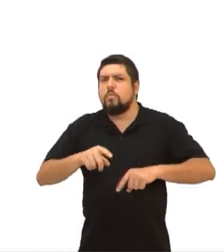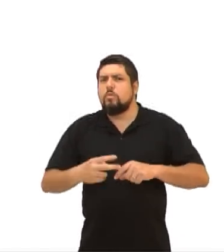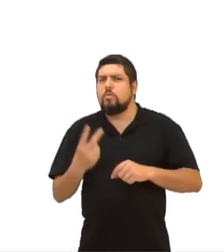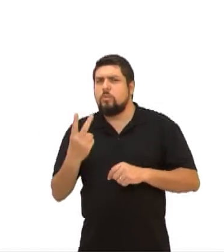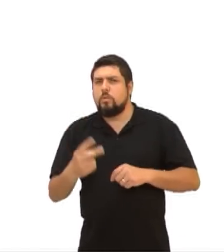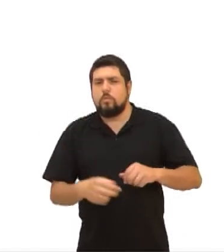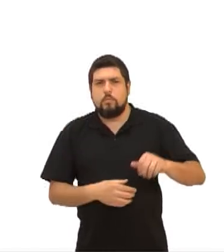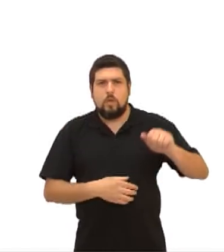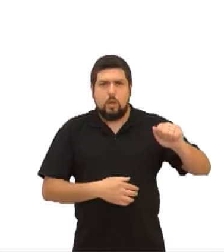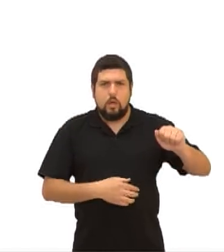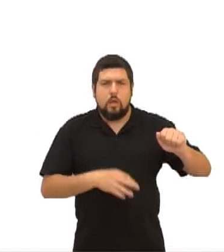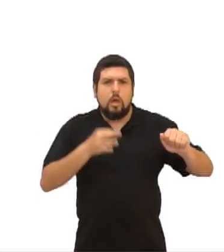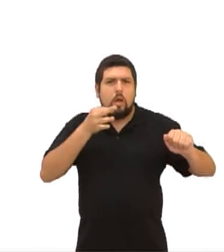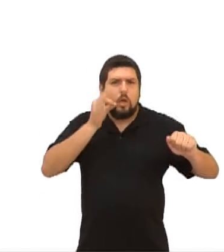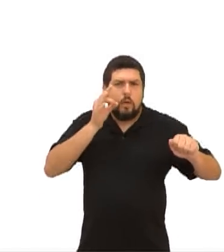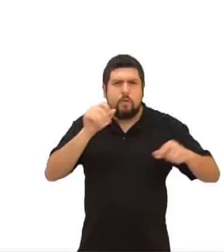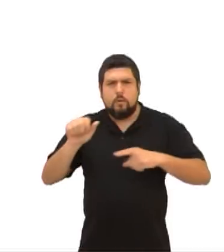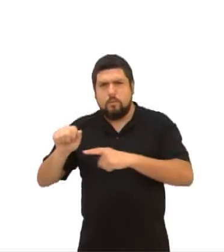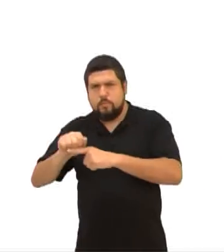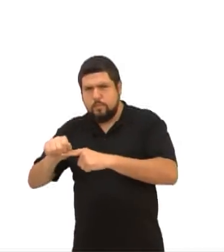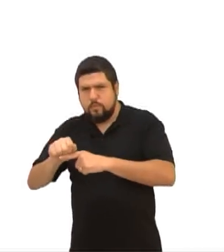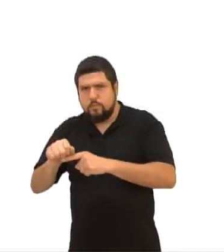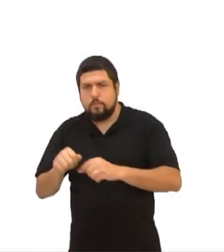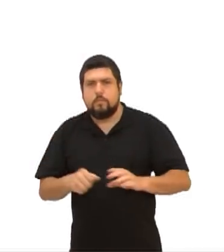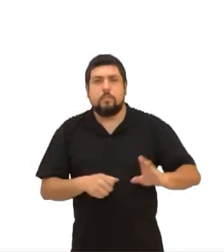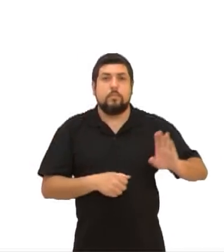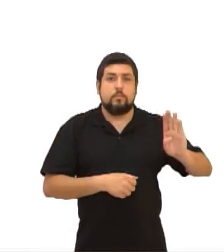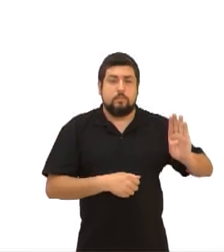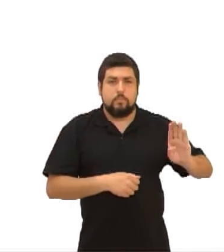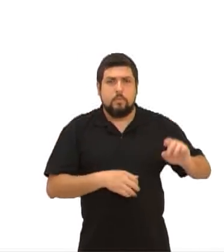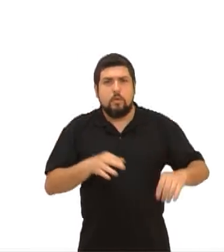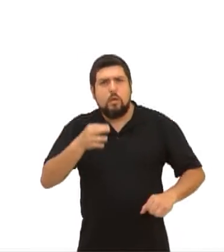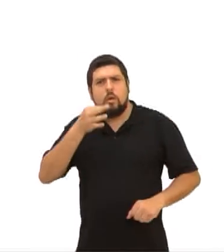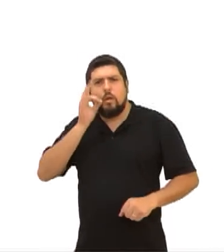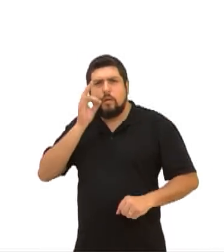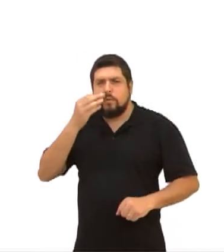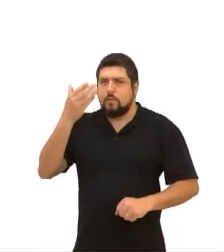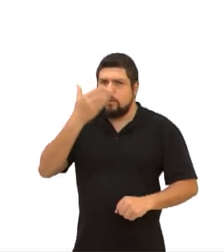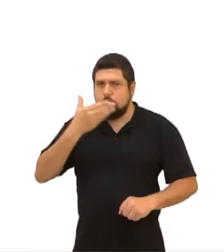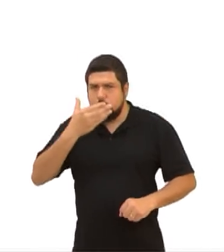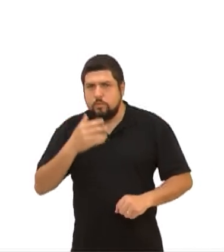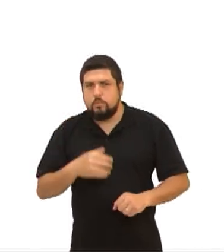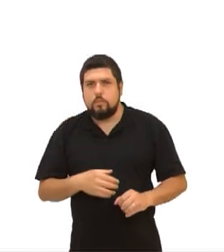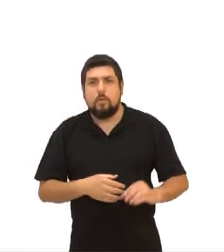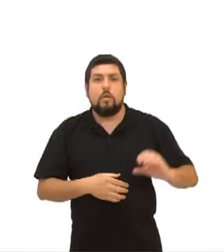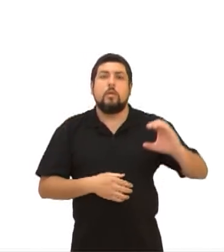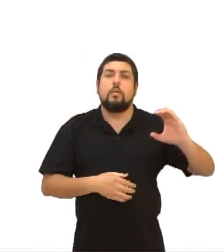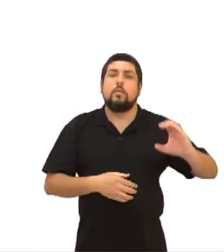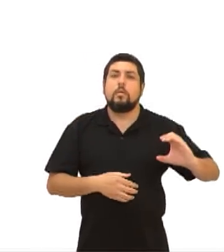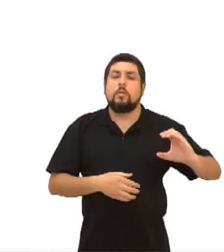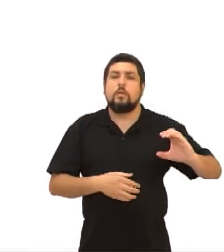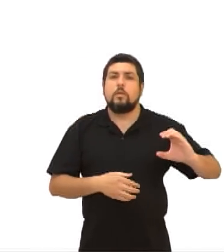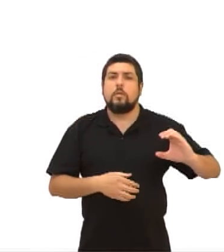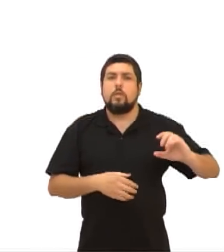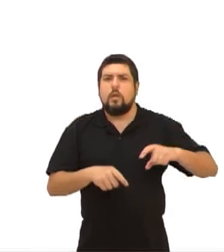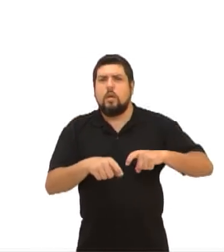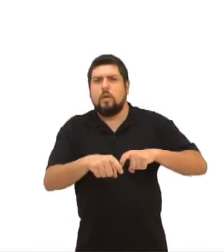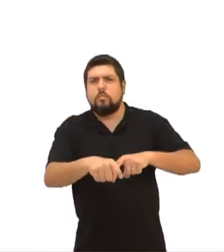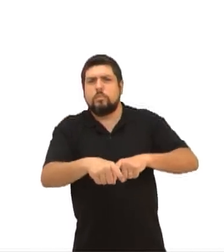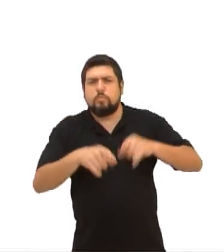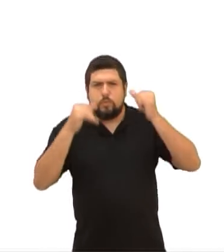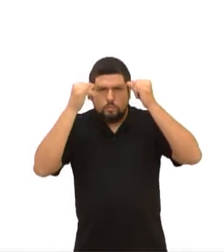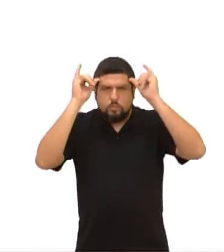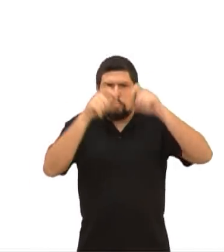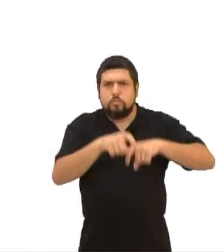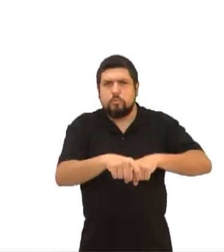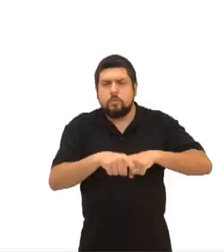Letra A, era o café e a borracha? Letra B, o café e açúcar? Ou letra C, a agropecuária, o gado